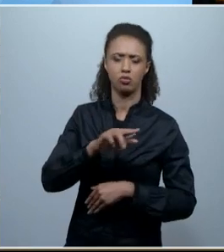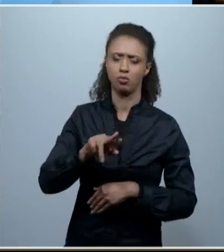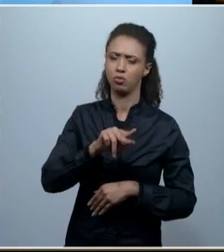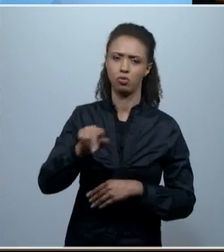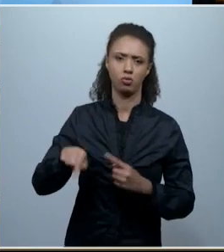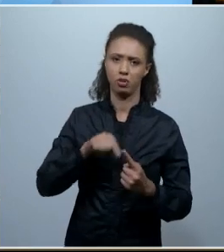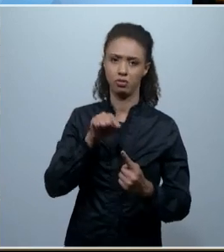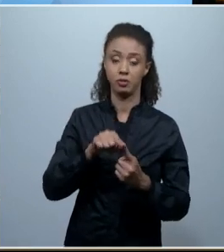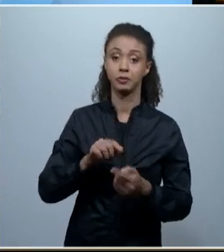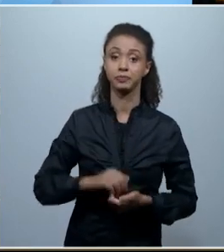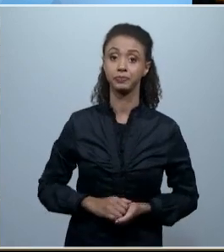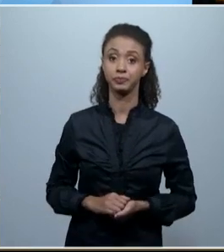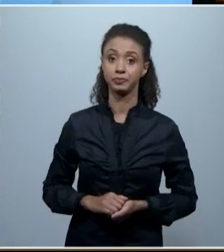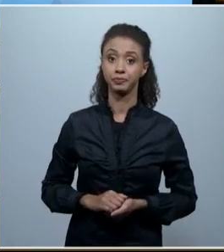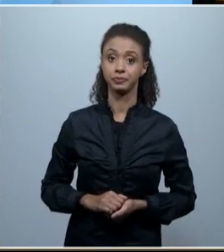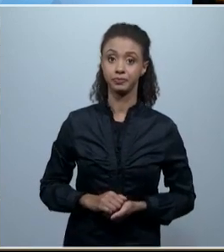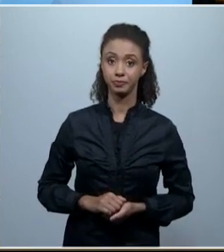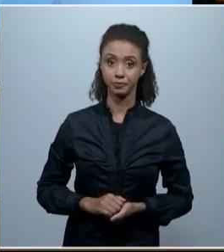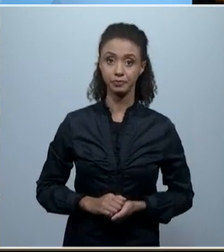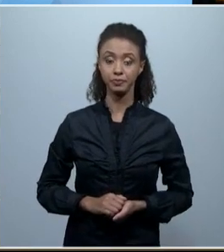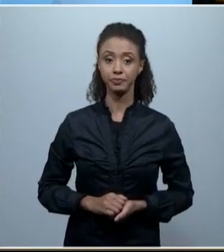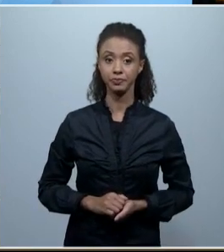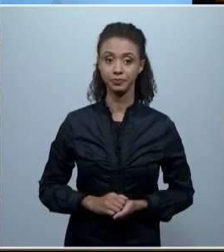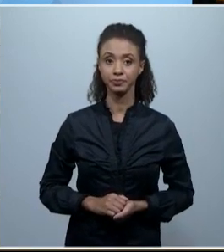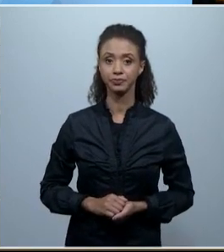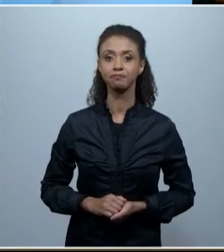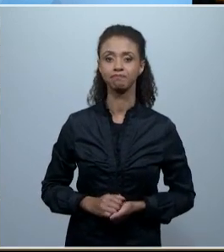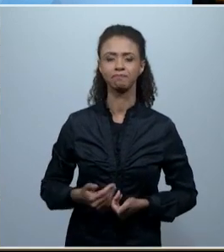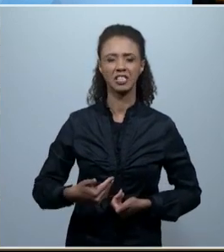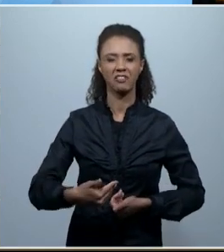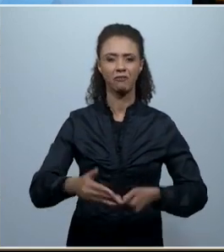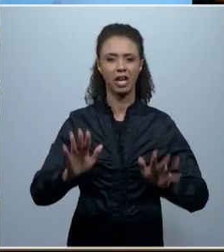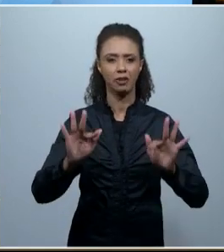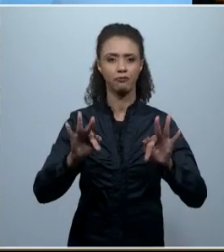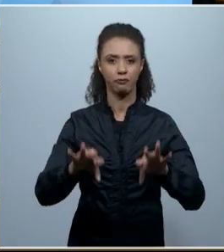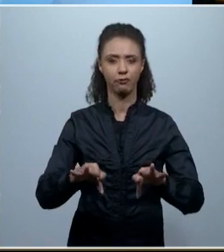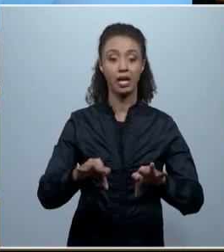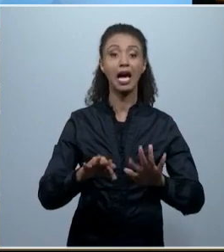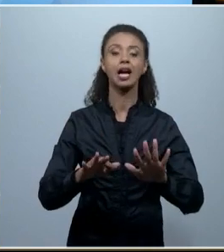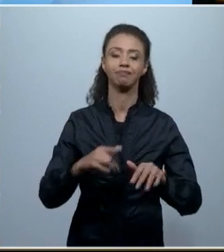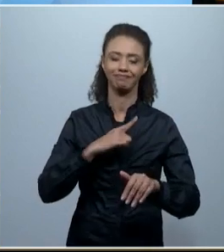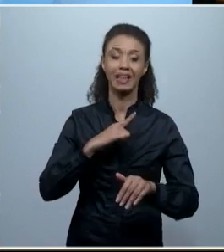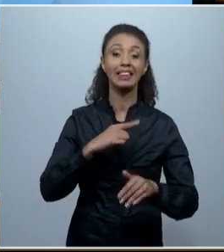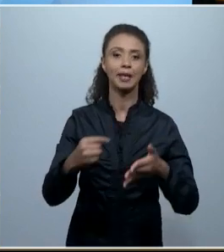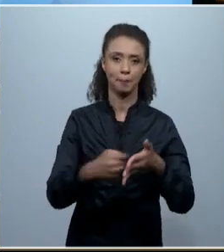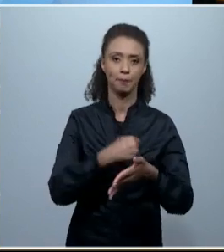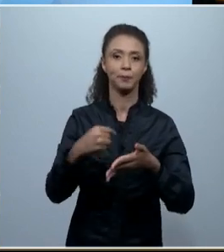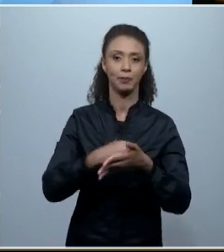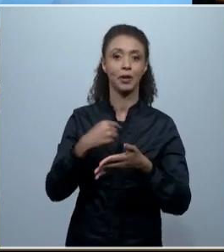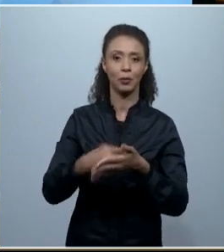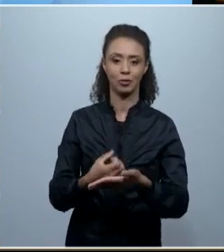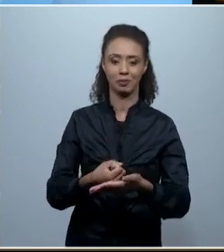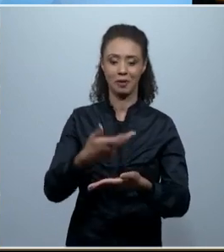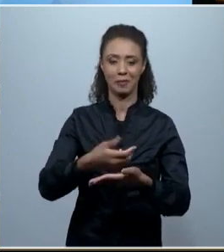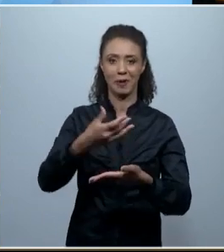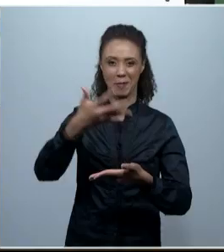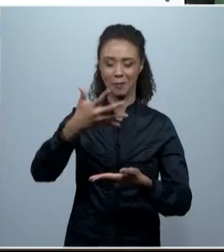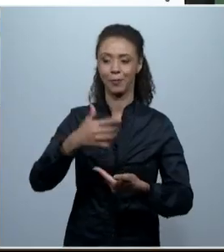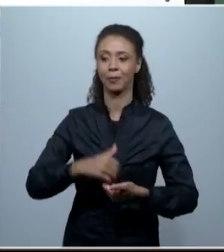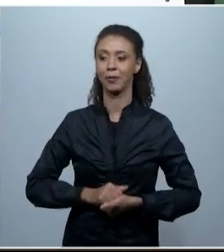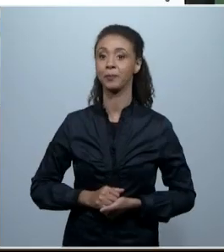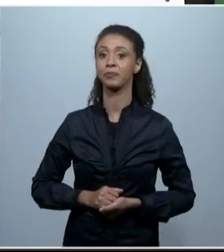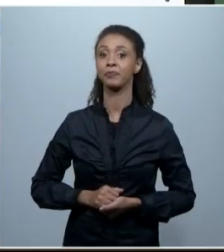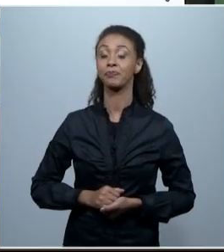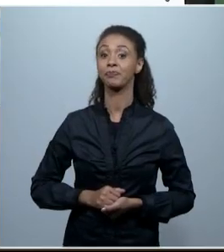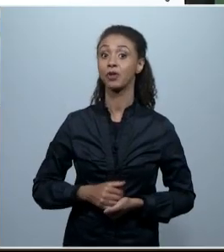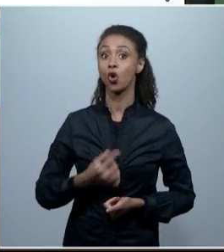pra pra lá pra terminar a tem mais algumas perguntas a surgindo aqui e eu acho